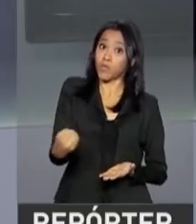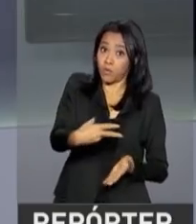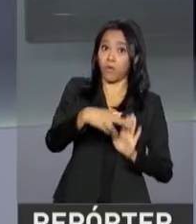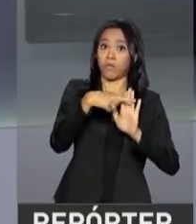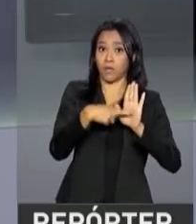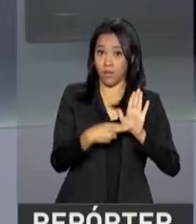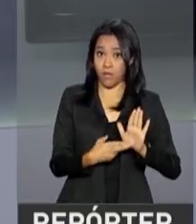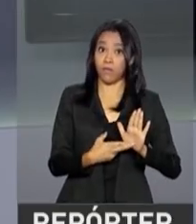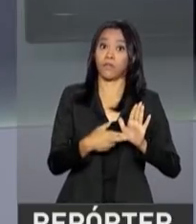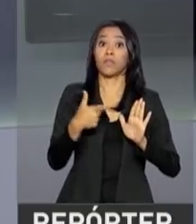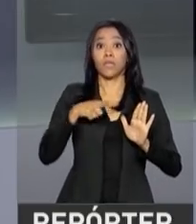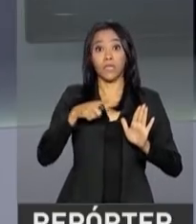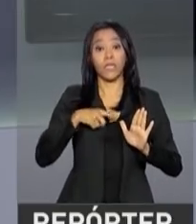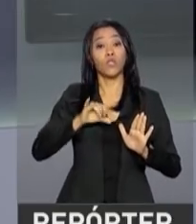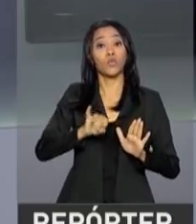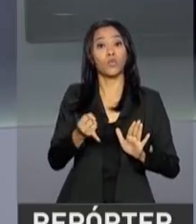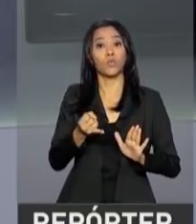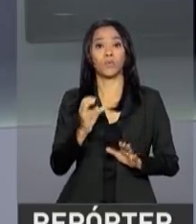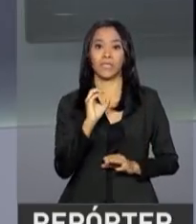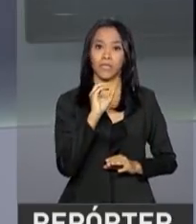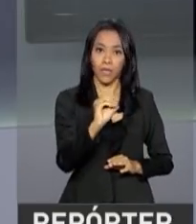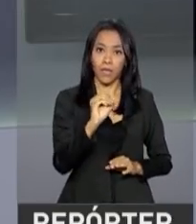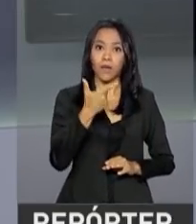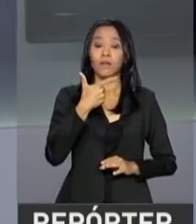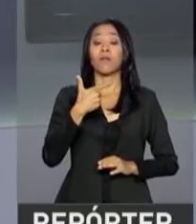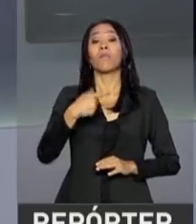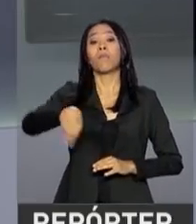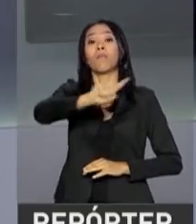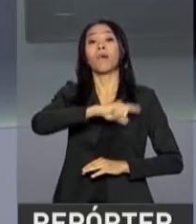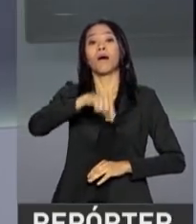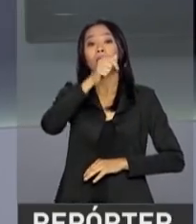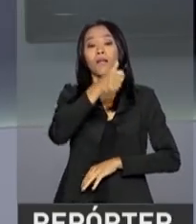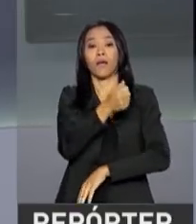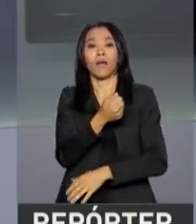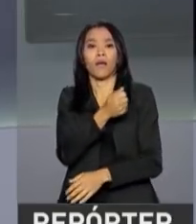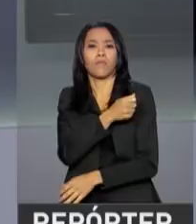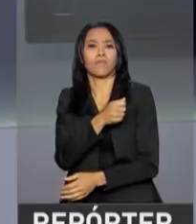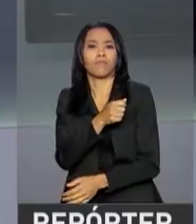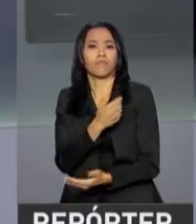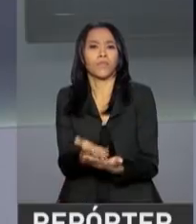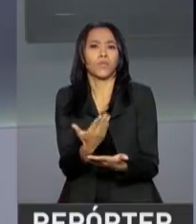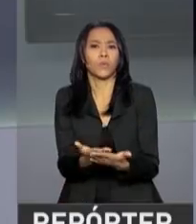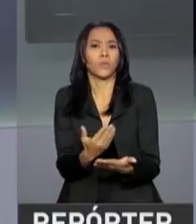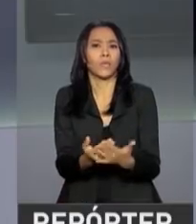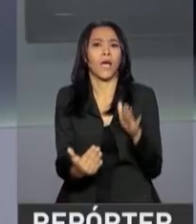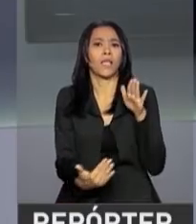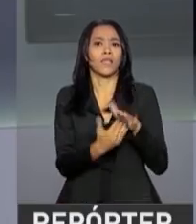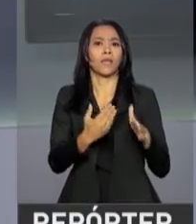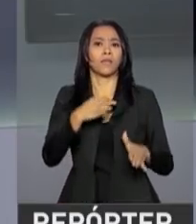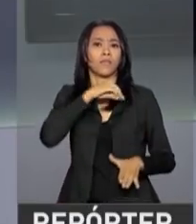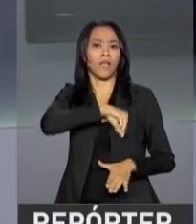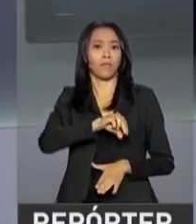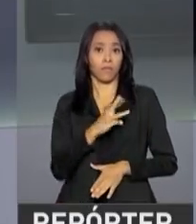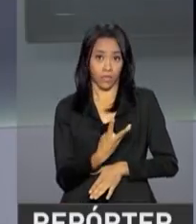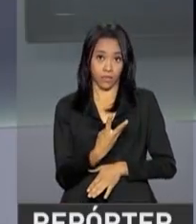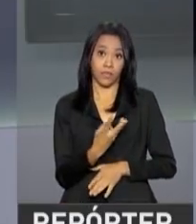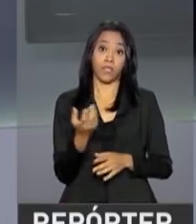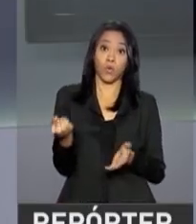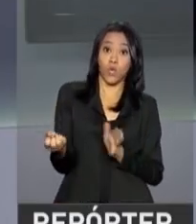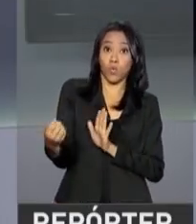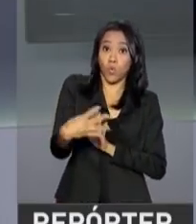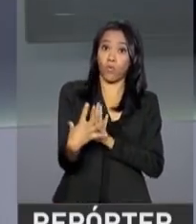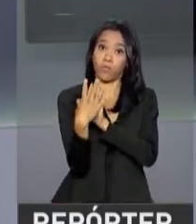do programa que prevê juro zero para estudantes com renda familiar mensal de até três salários mínimos e para discutir o novo